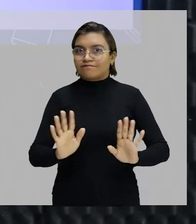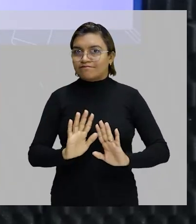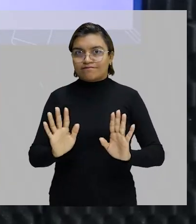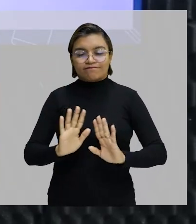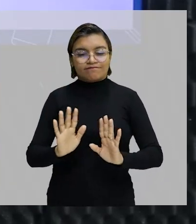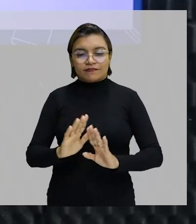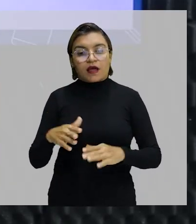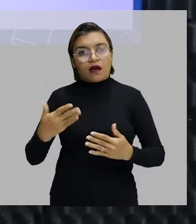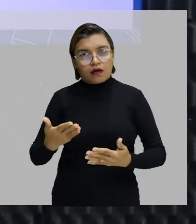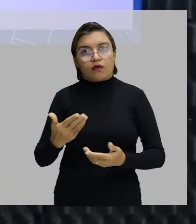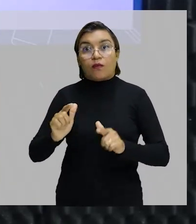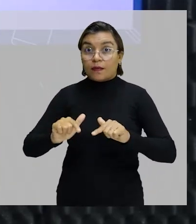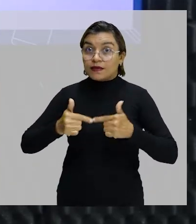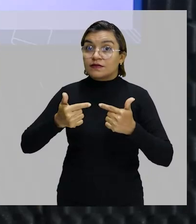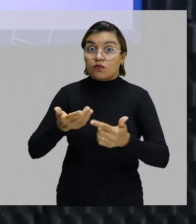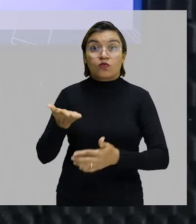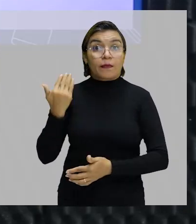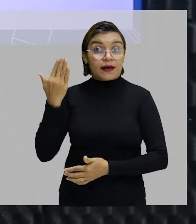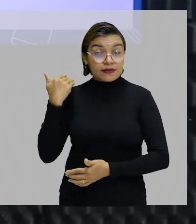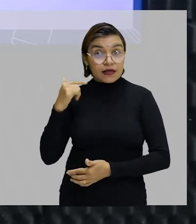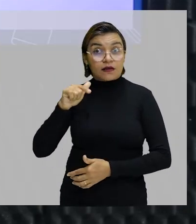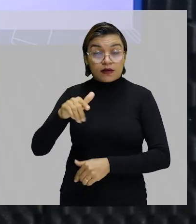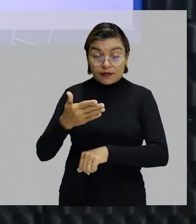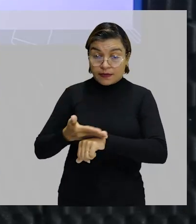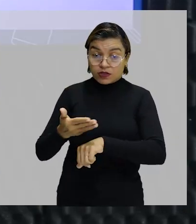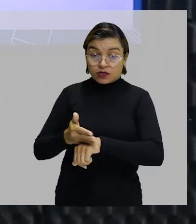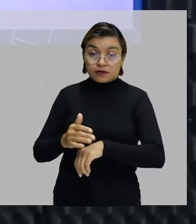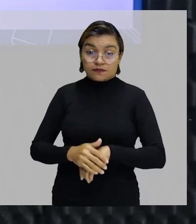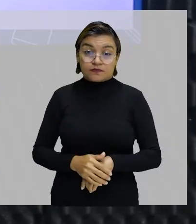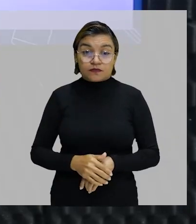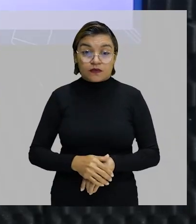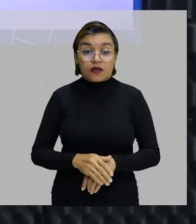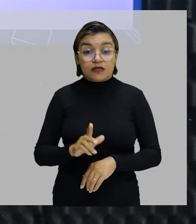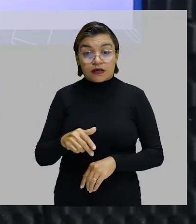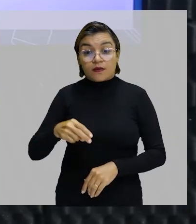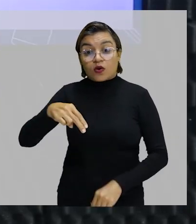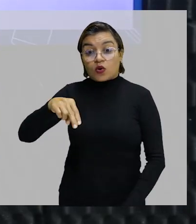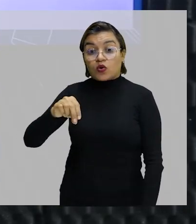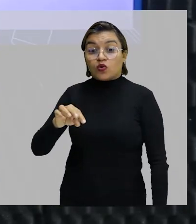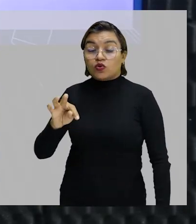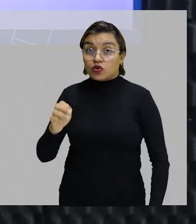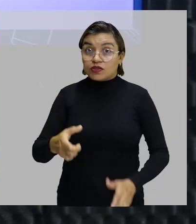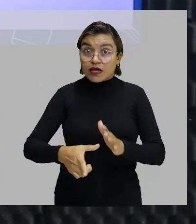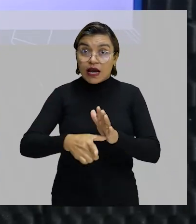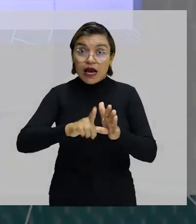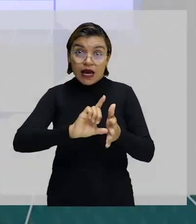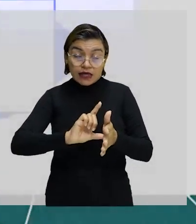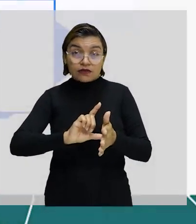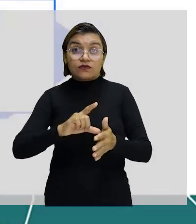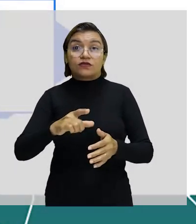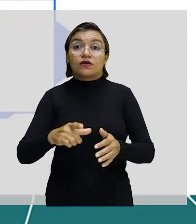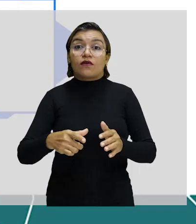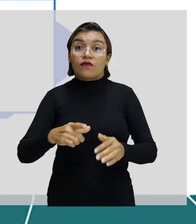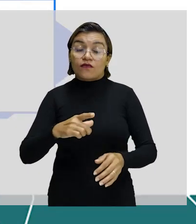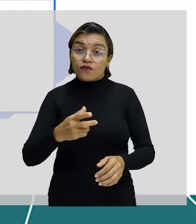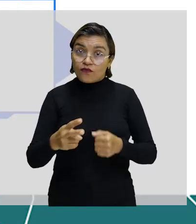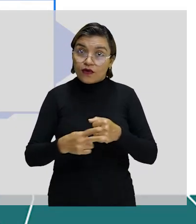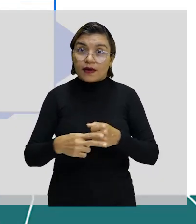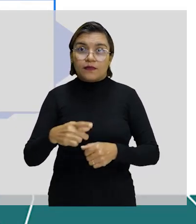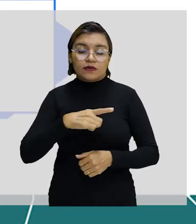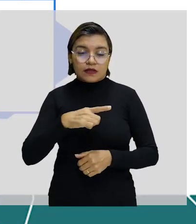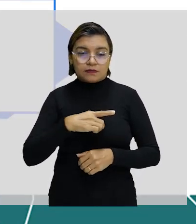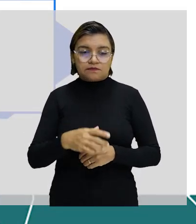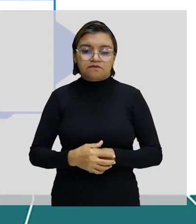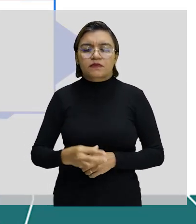está praticando. Tá? O não, sempre depois do verbo ter, antes do verbo been. Na terceira